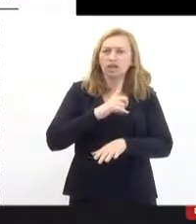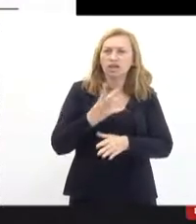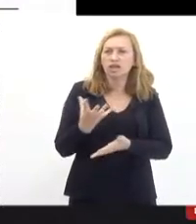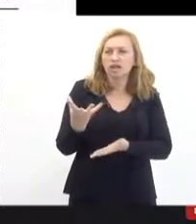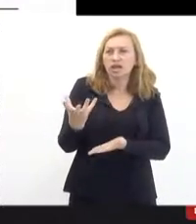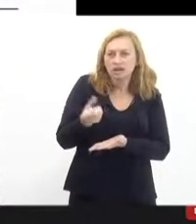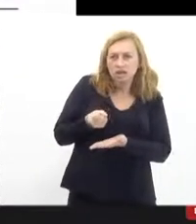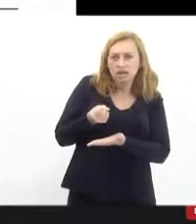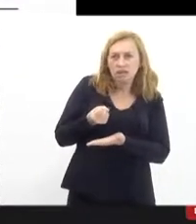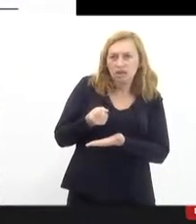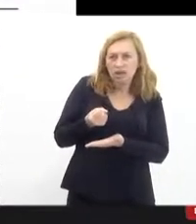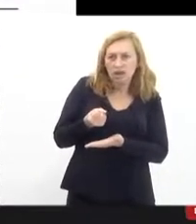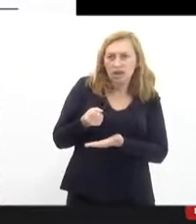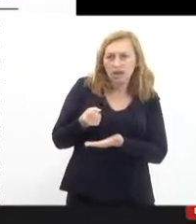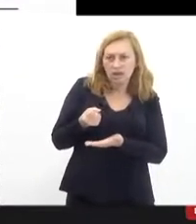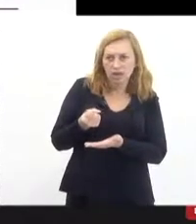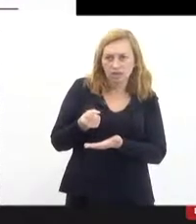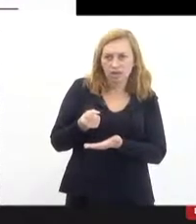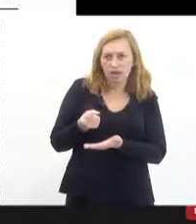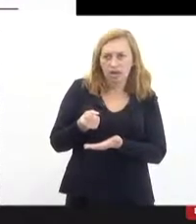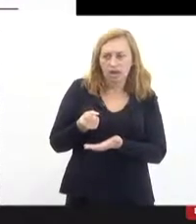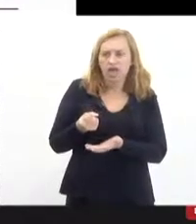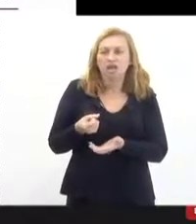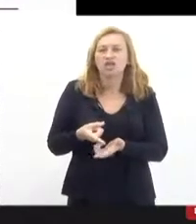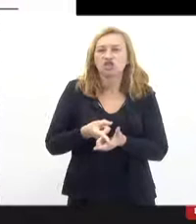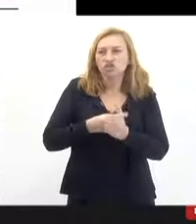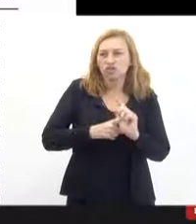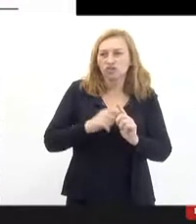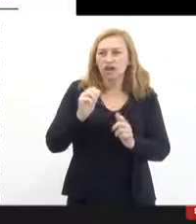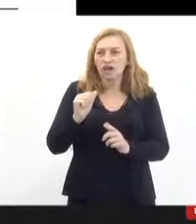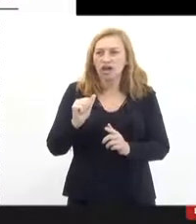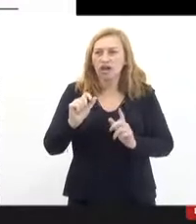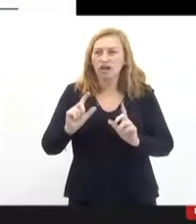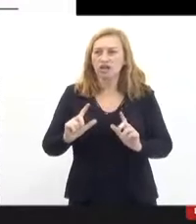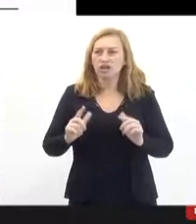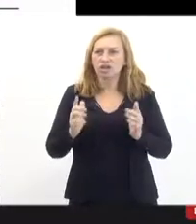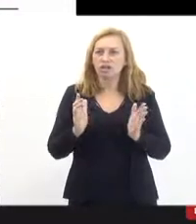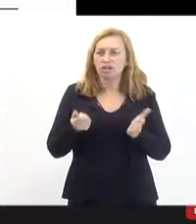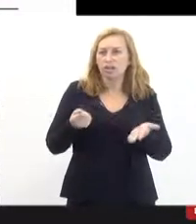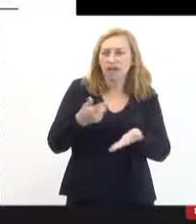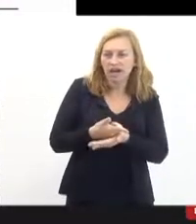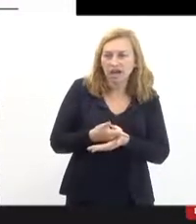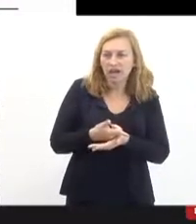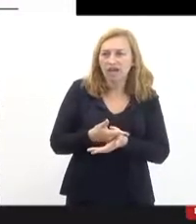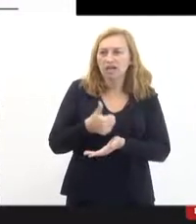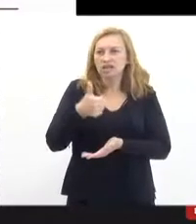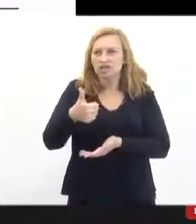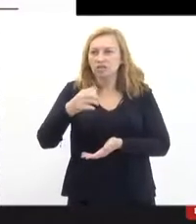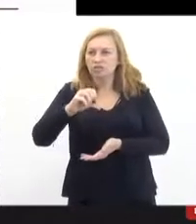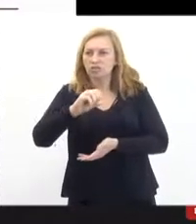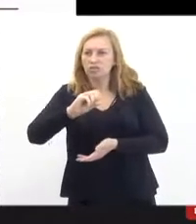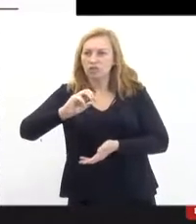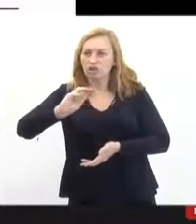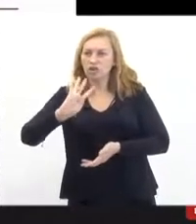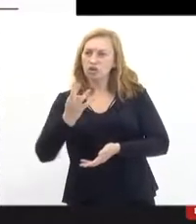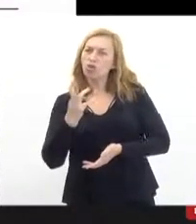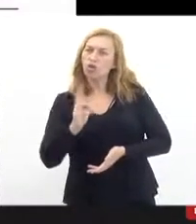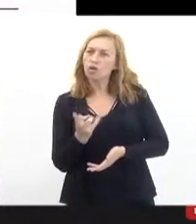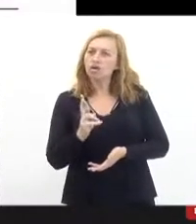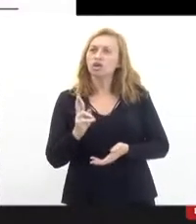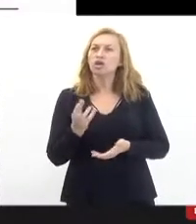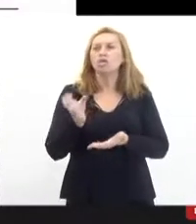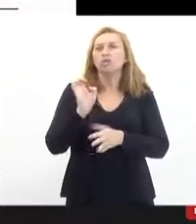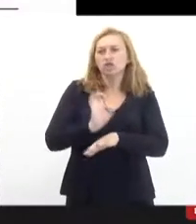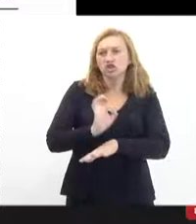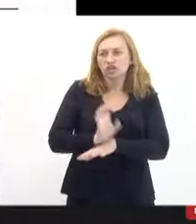dos seus credores inscritos em dívida ativa, 40 dos 118 bilhões, o Estado sinalizou que tem a